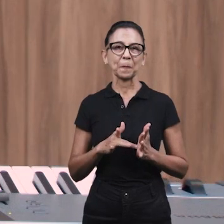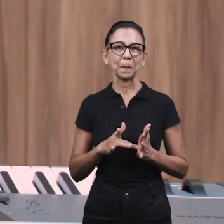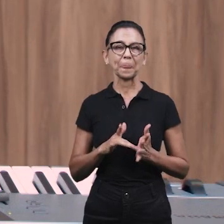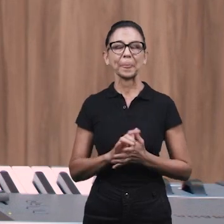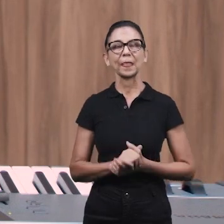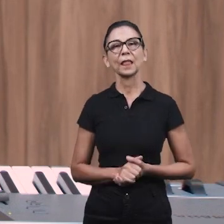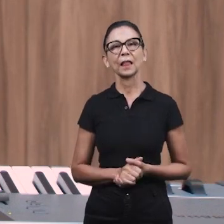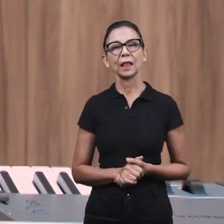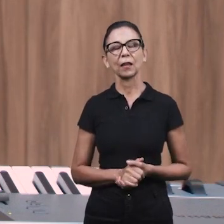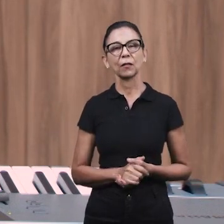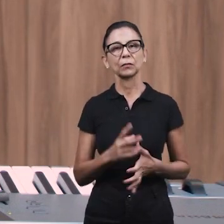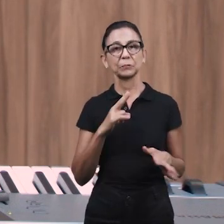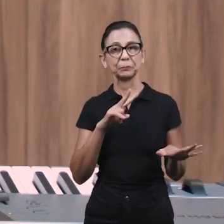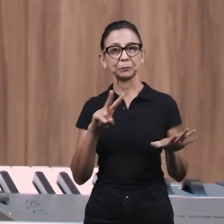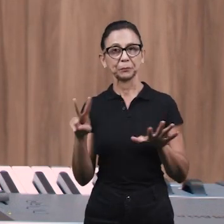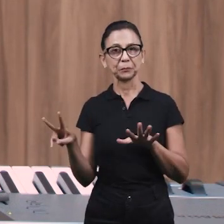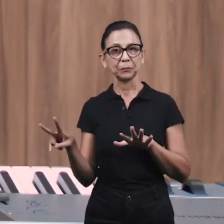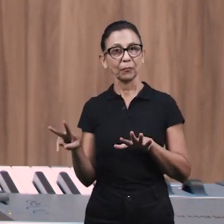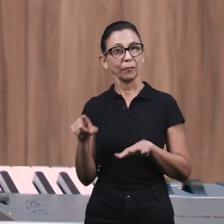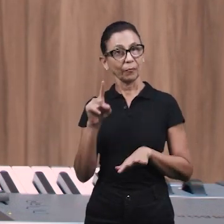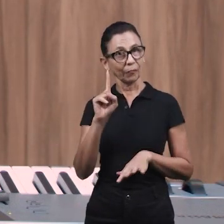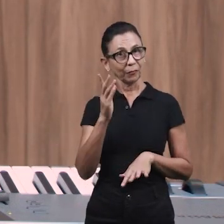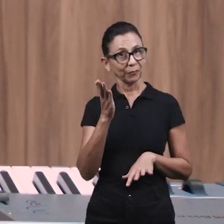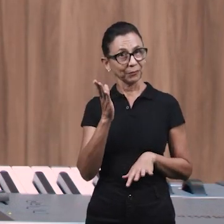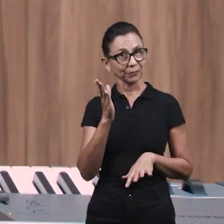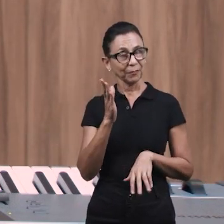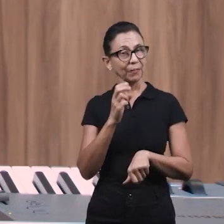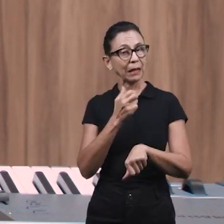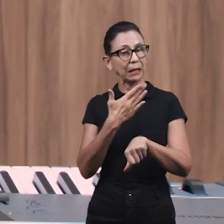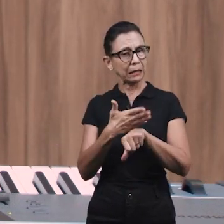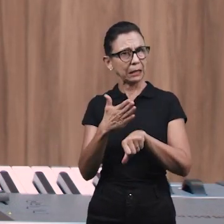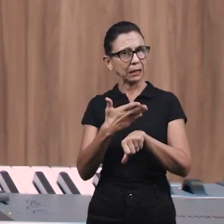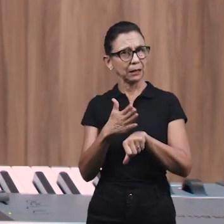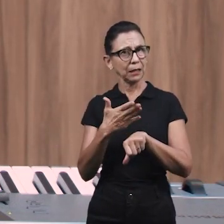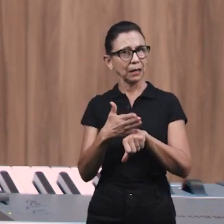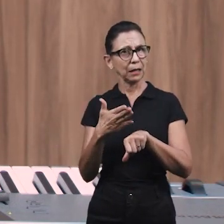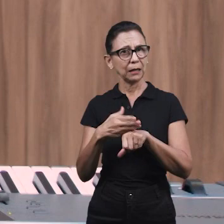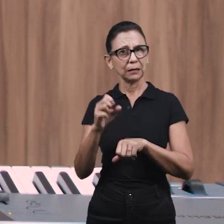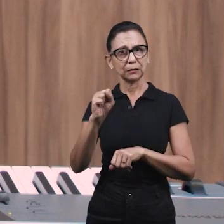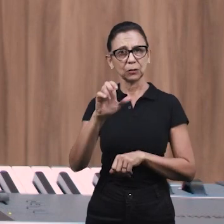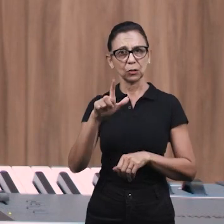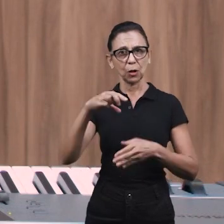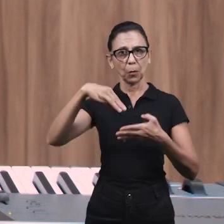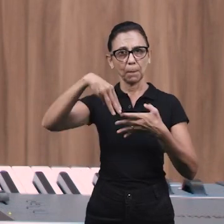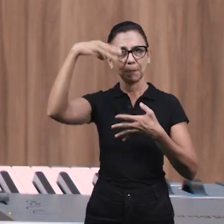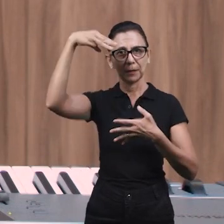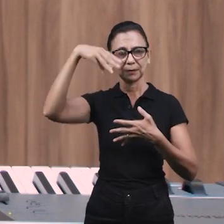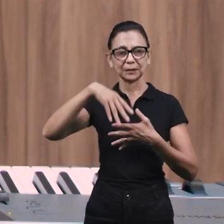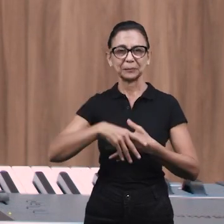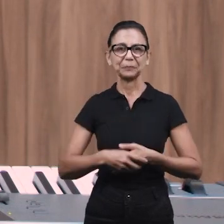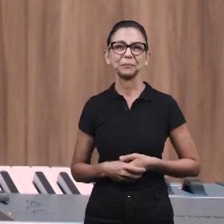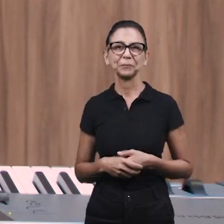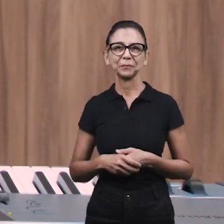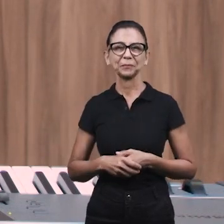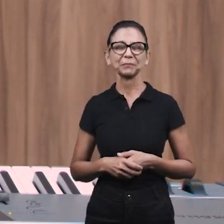vamos finalizar nossa aula assim. E essa semana eu espero que vocês treinem bastante a escala de Sol maior, tá bom?